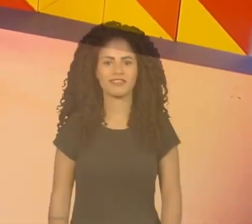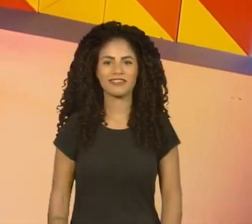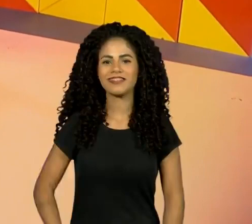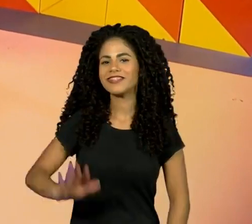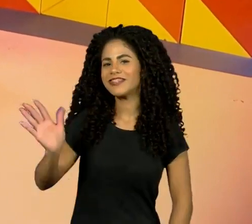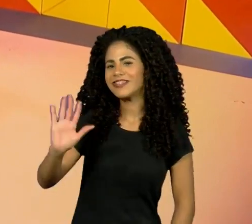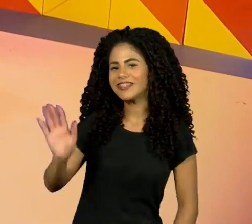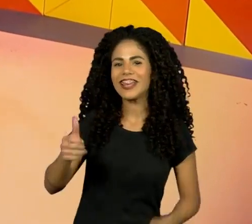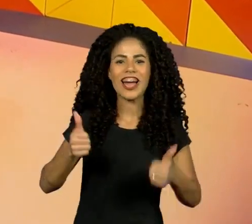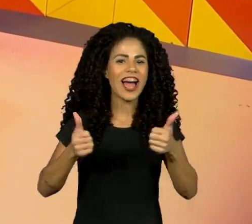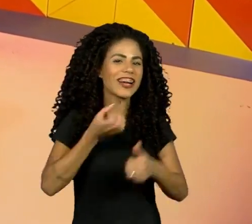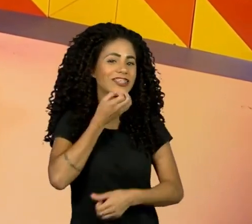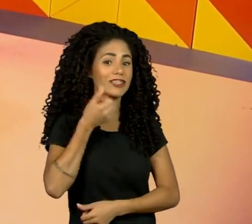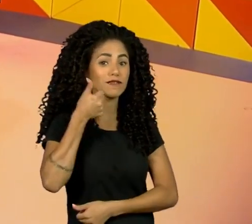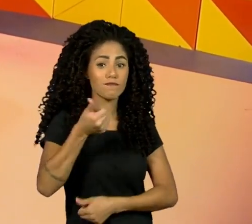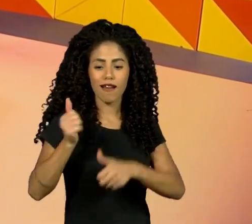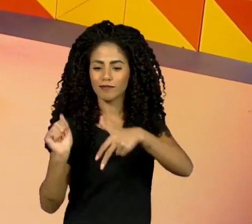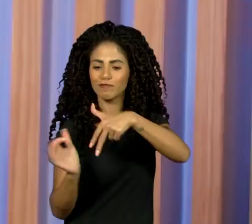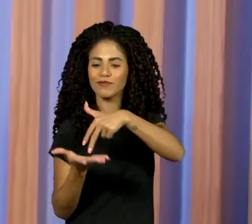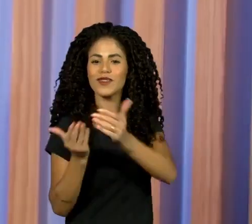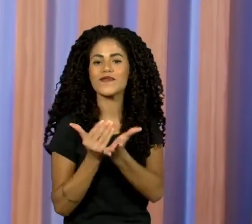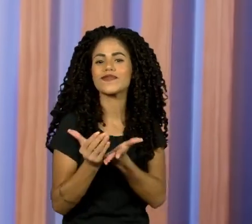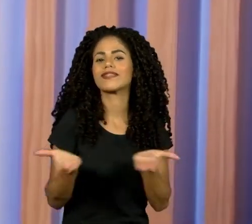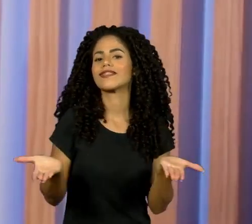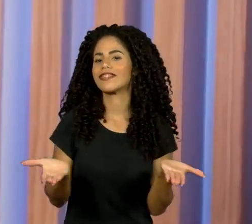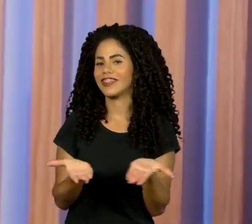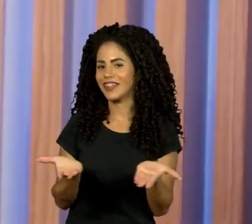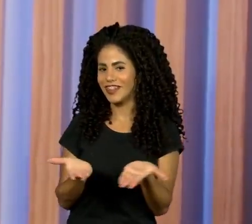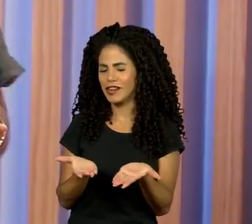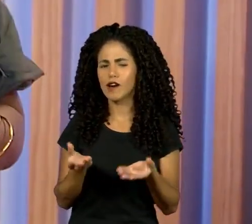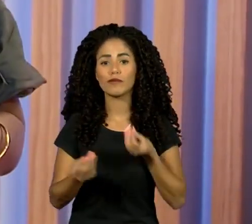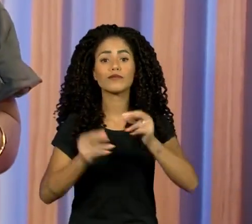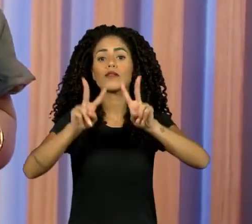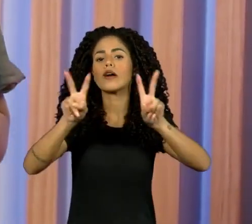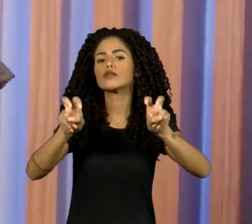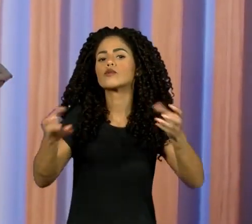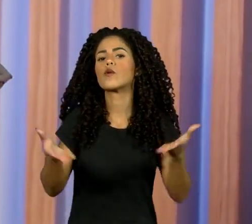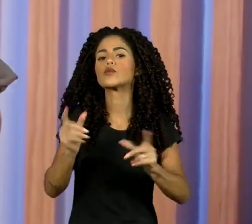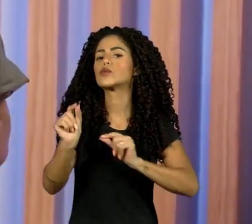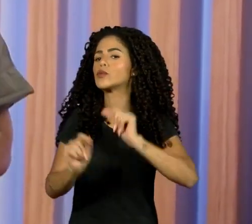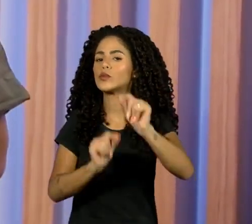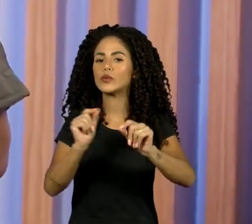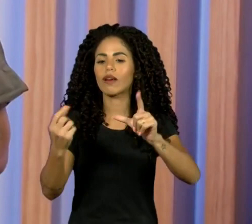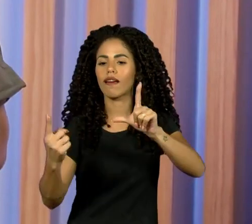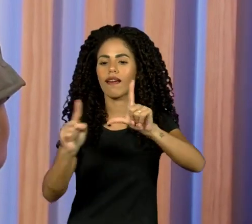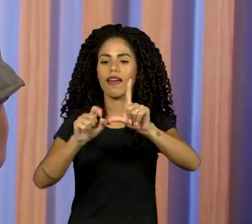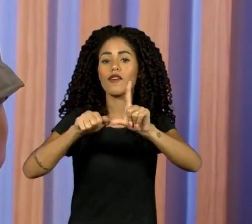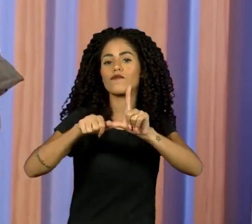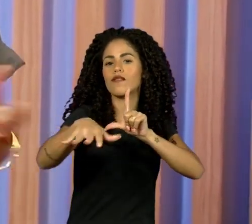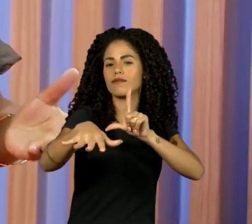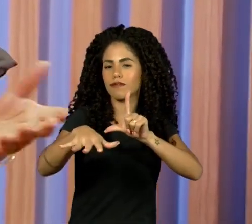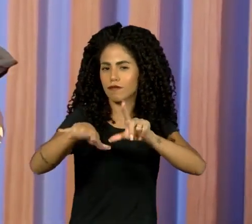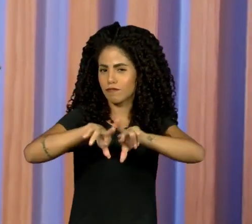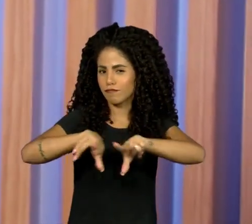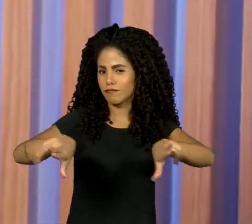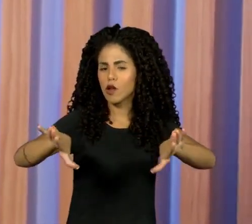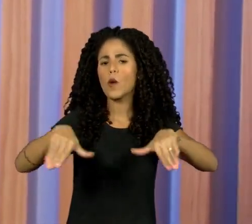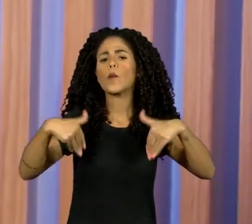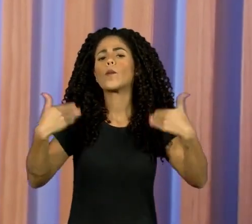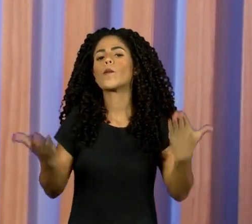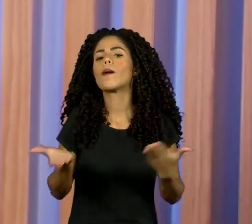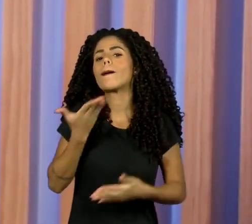Salve, salve! Estação Livre no ar! Nosso assunto de hoje é influenciadores. Quais são as